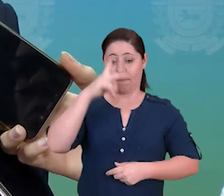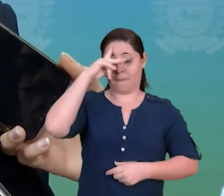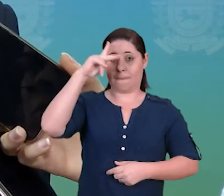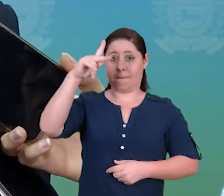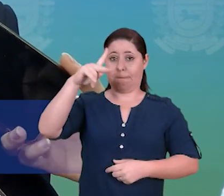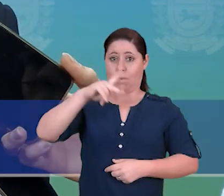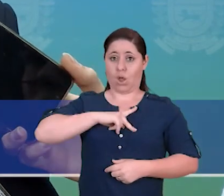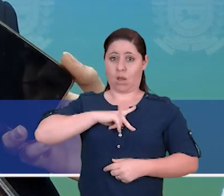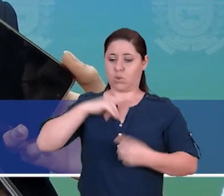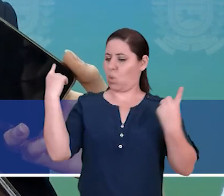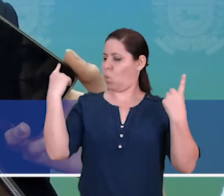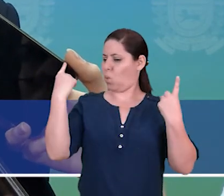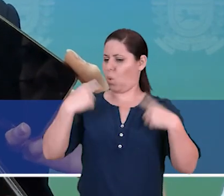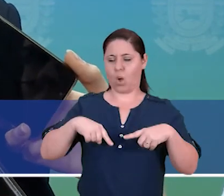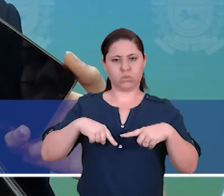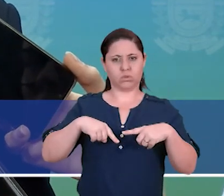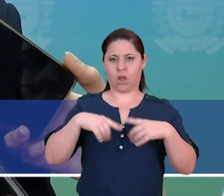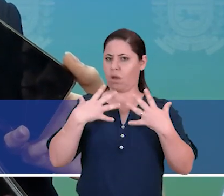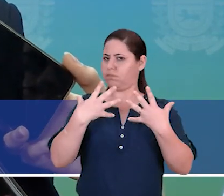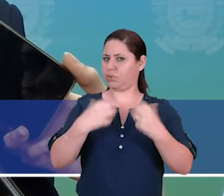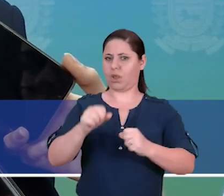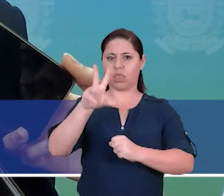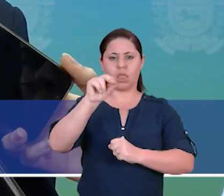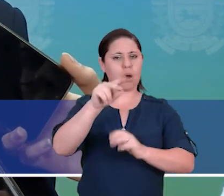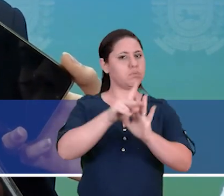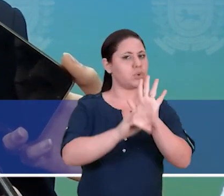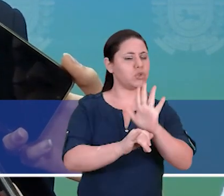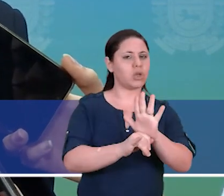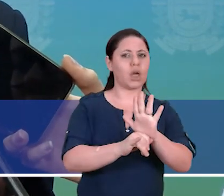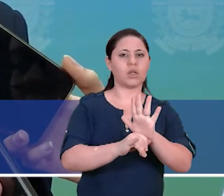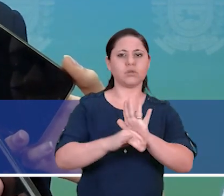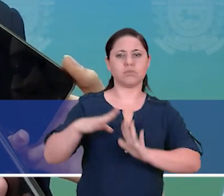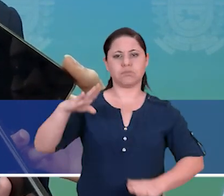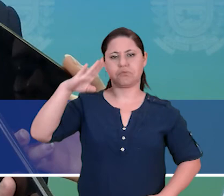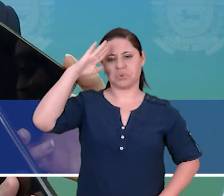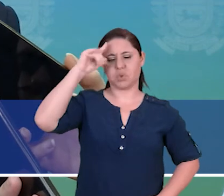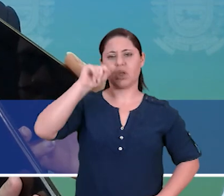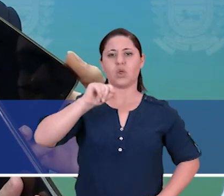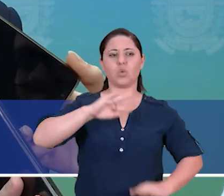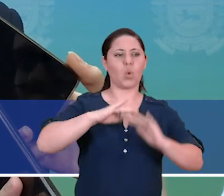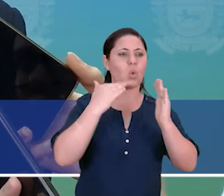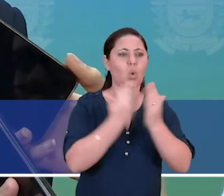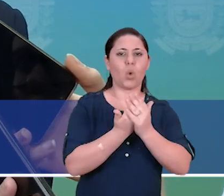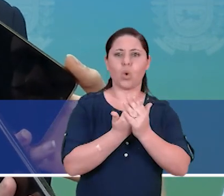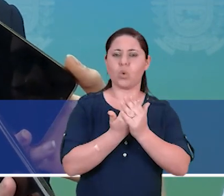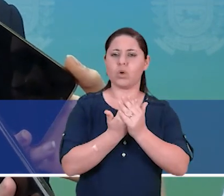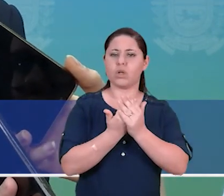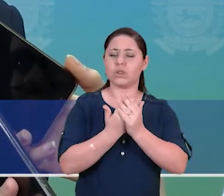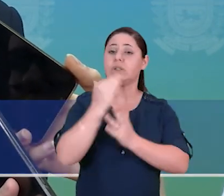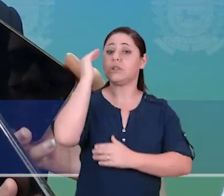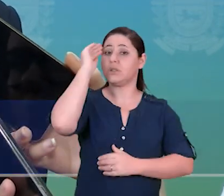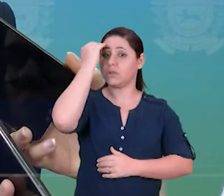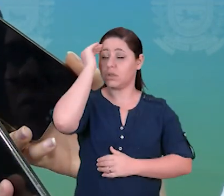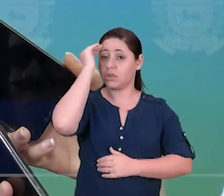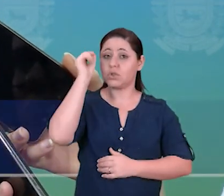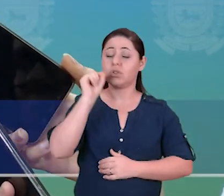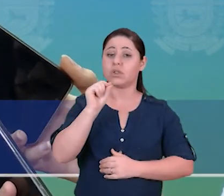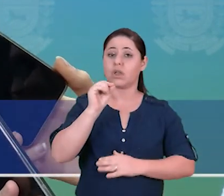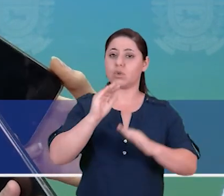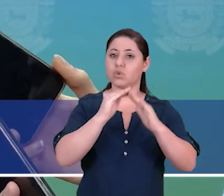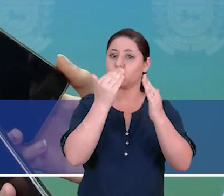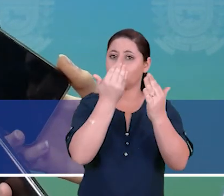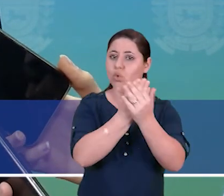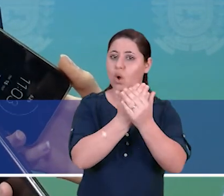posição pessoal é contrária ao projeto do governo Bolsonaro de militarizar as escolas. Nós entendemos